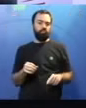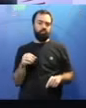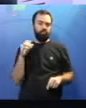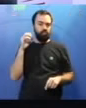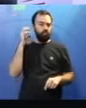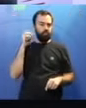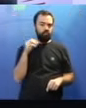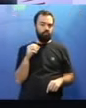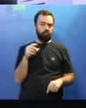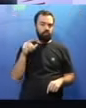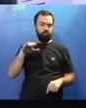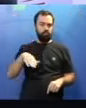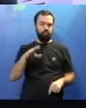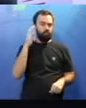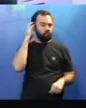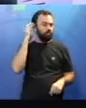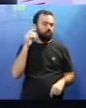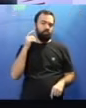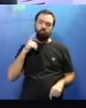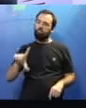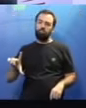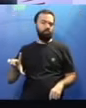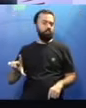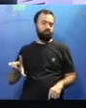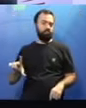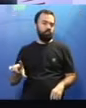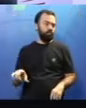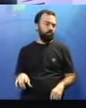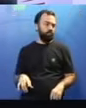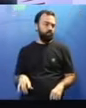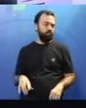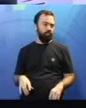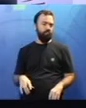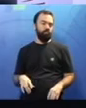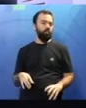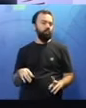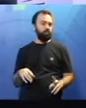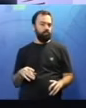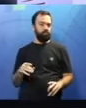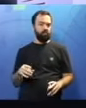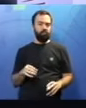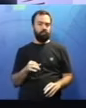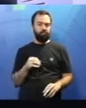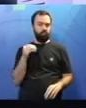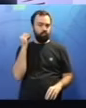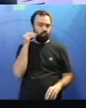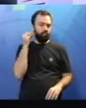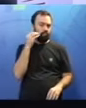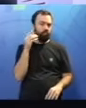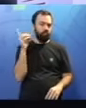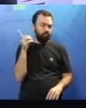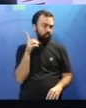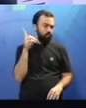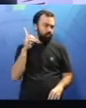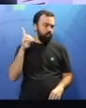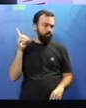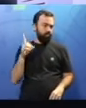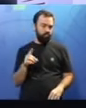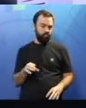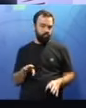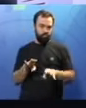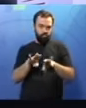eles fizeram para provar isso? Eles fizeram um experimento numa câmara a vácuo. Eles pegaram uma caixa